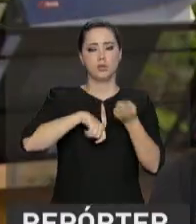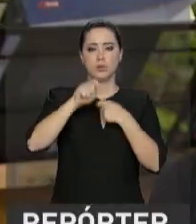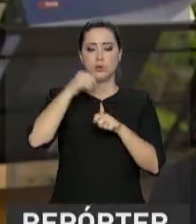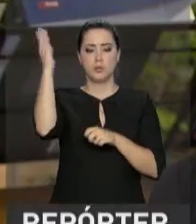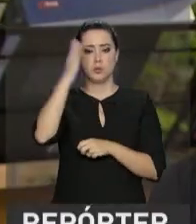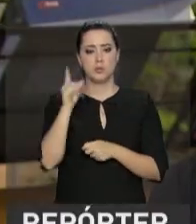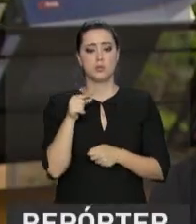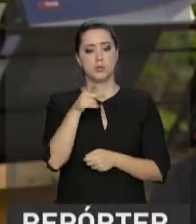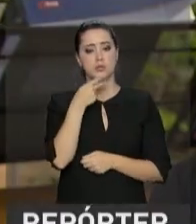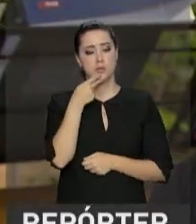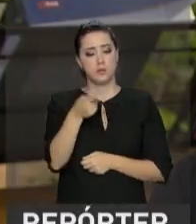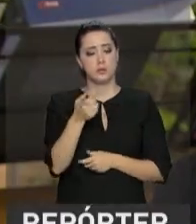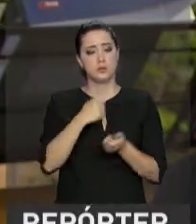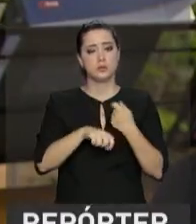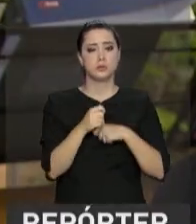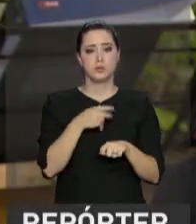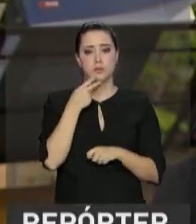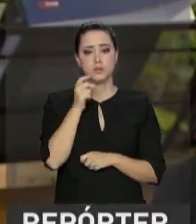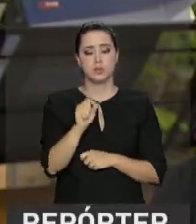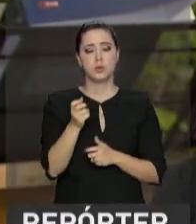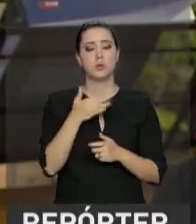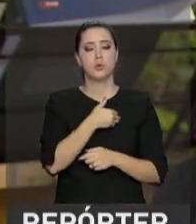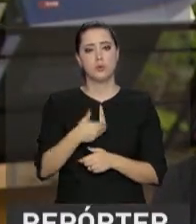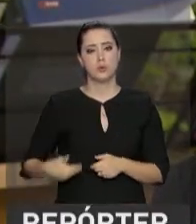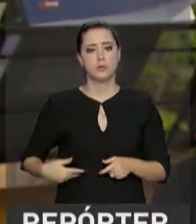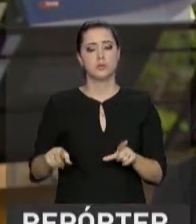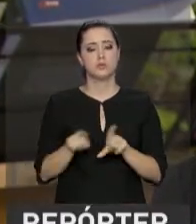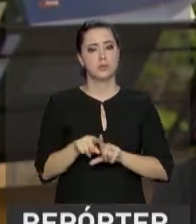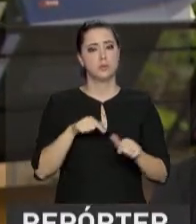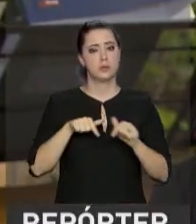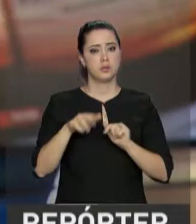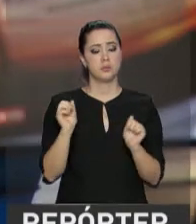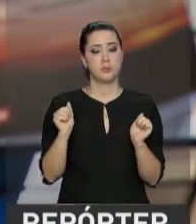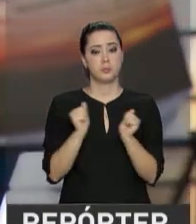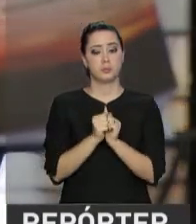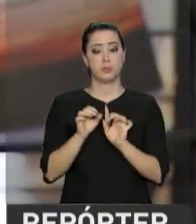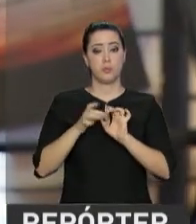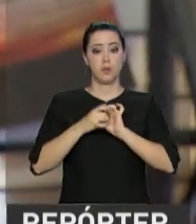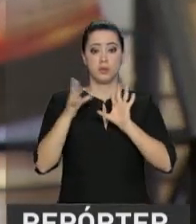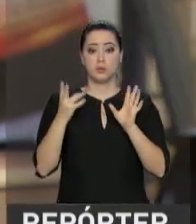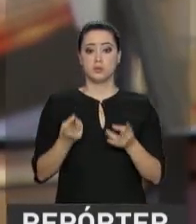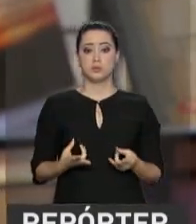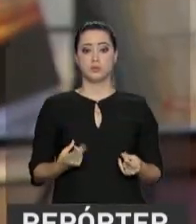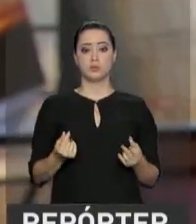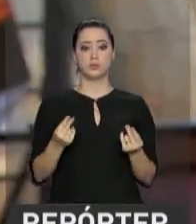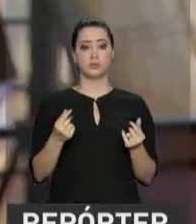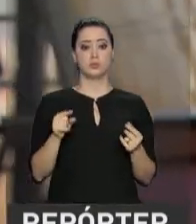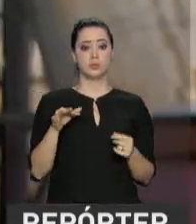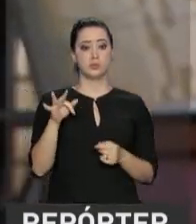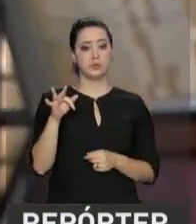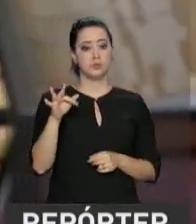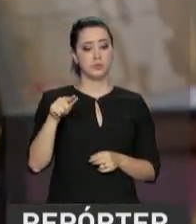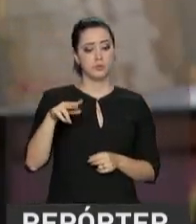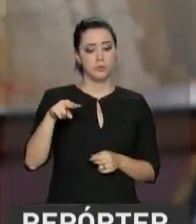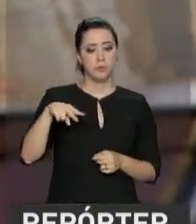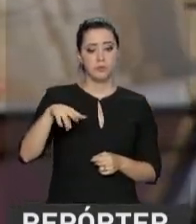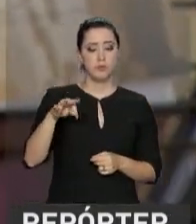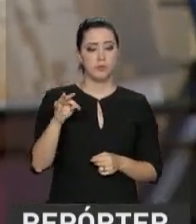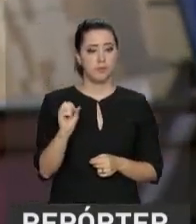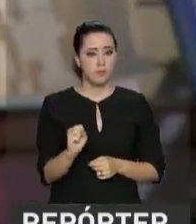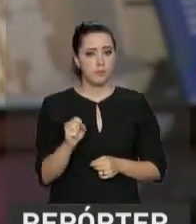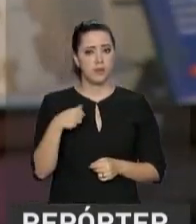para este economista o governo também fez a parte dele com a liberação de recursos das contas inativas do fgts